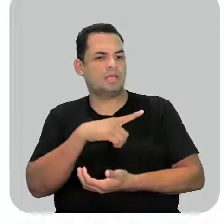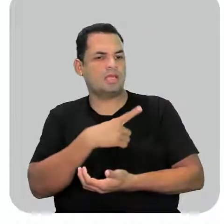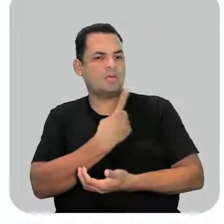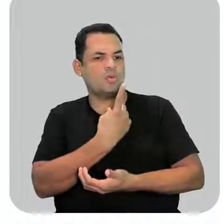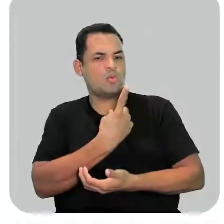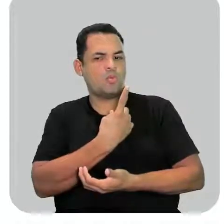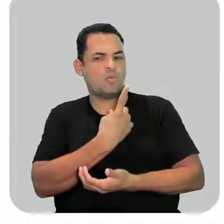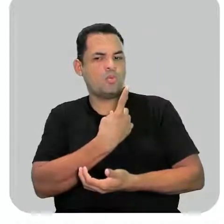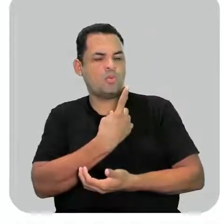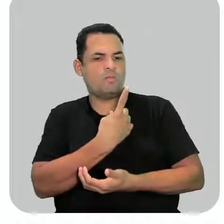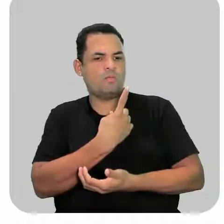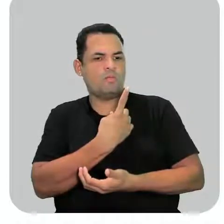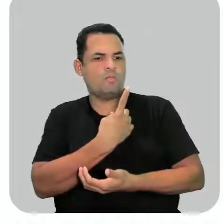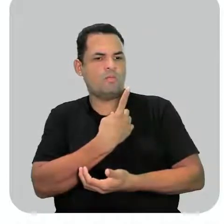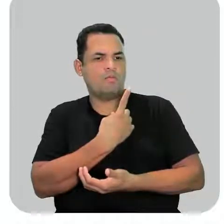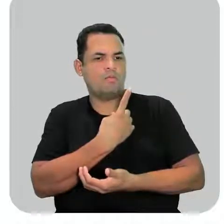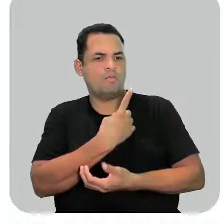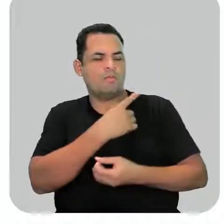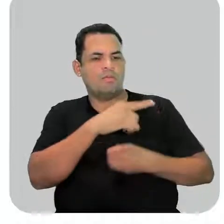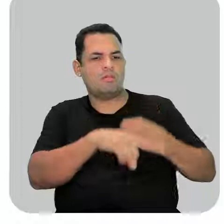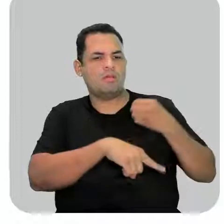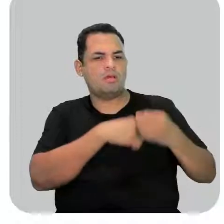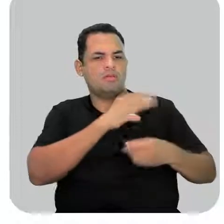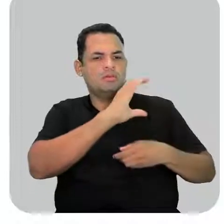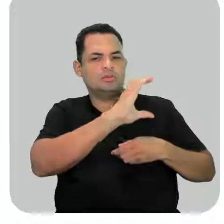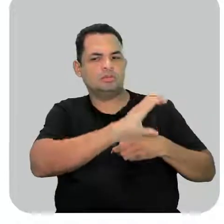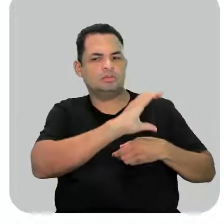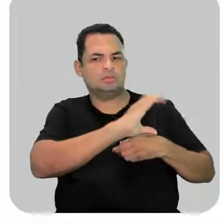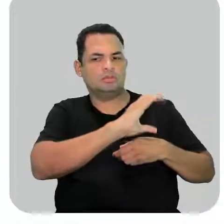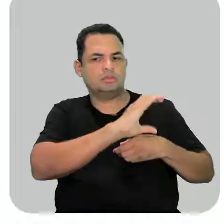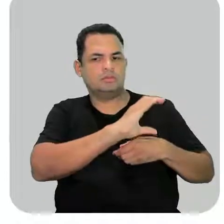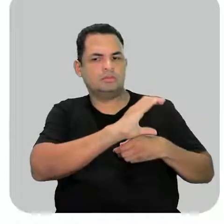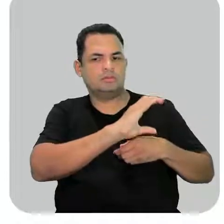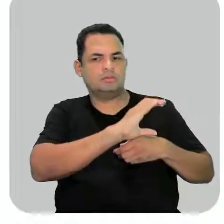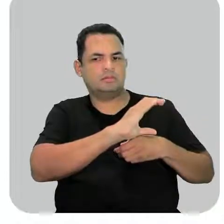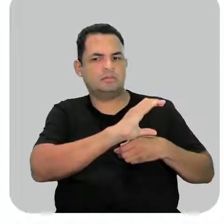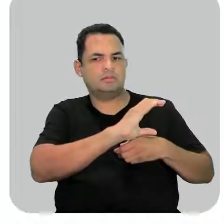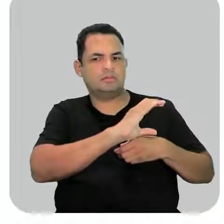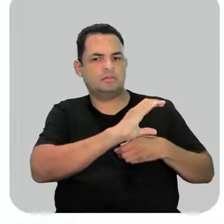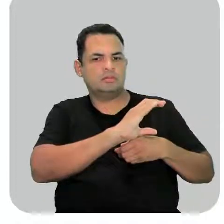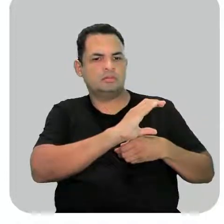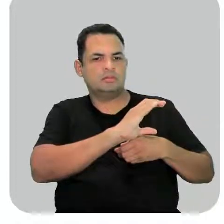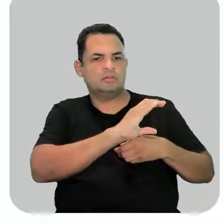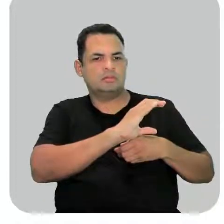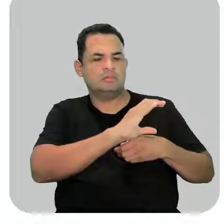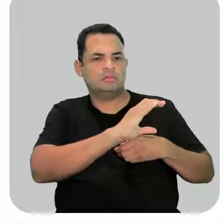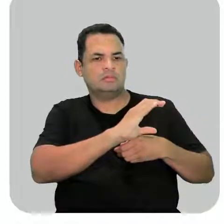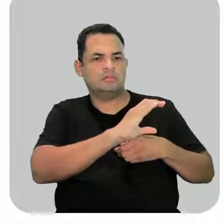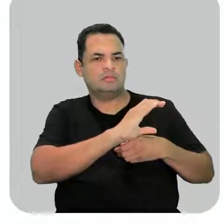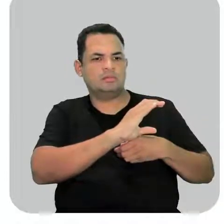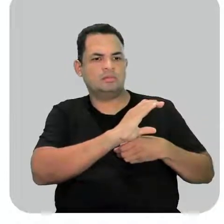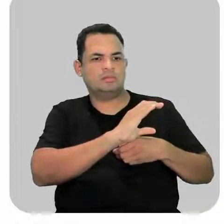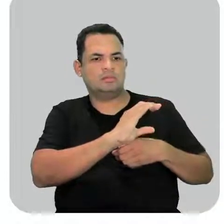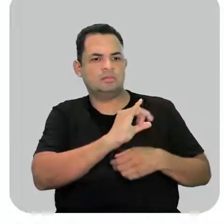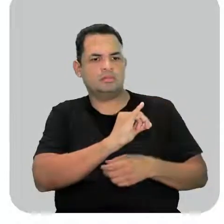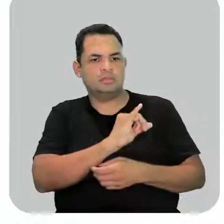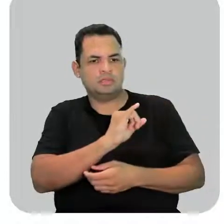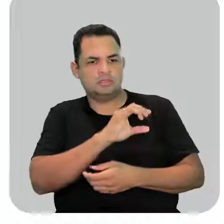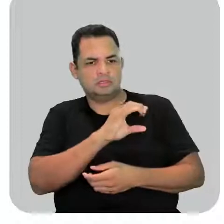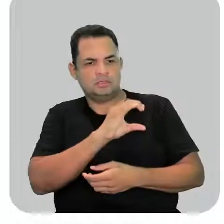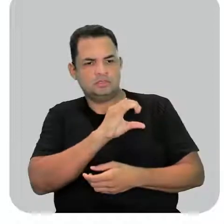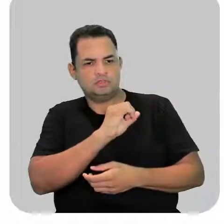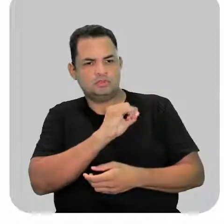de carbono. Então, nós podemos chamar de isocianeto